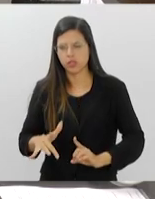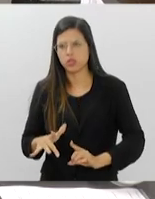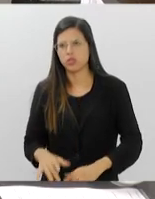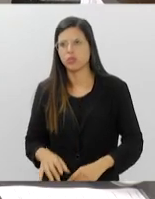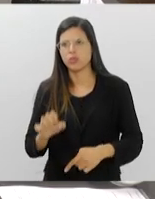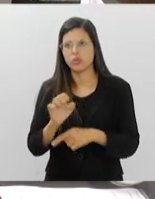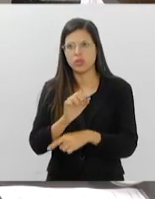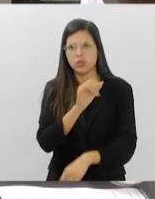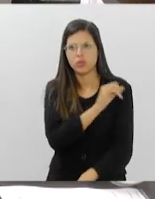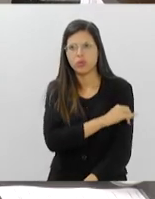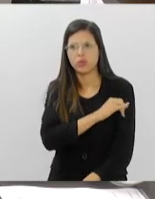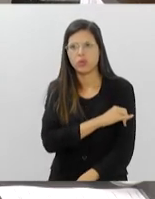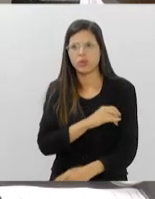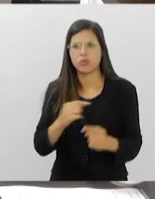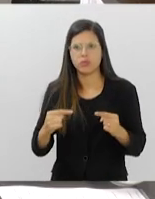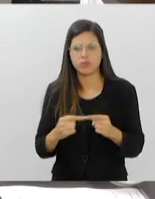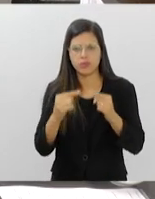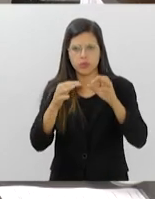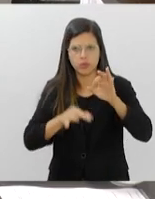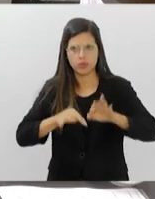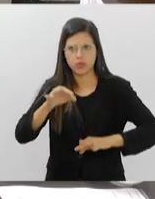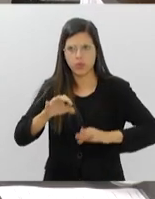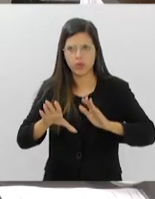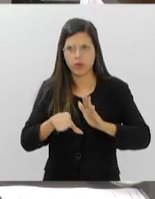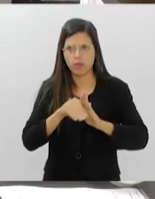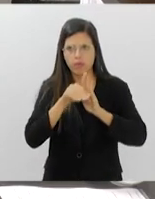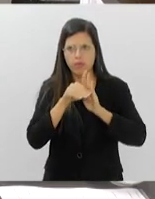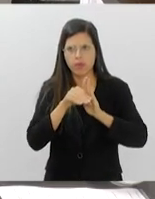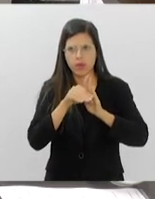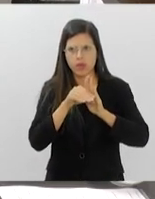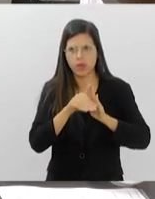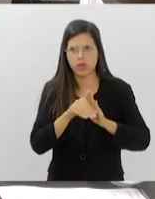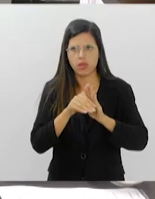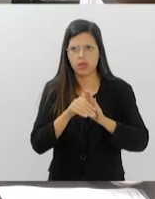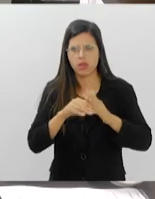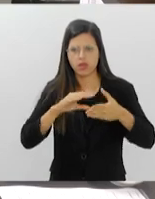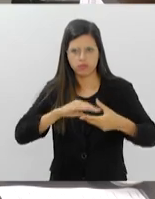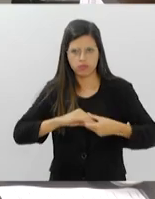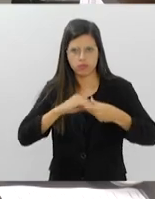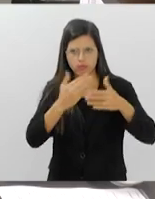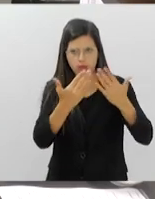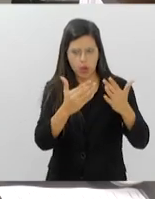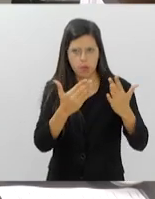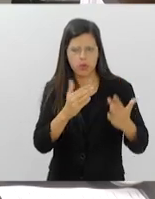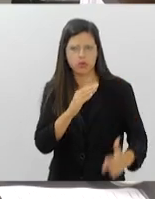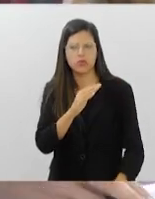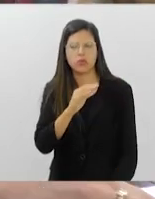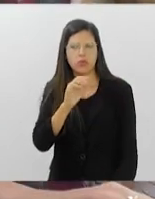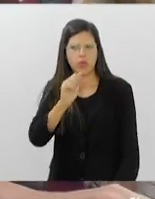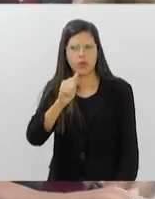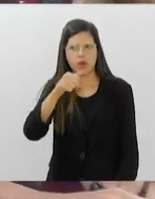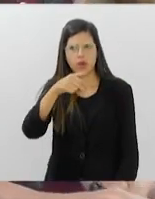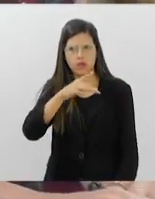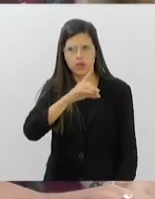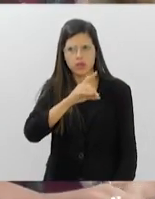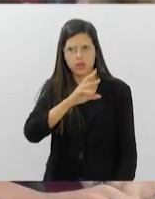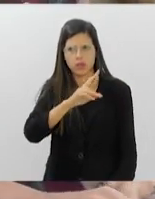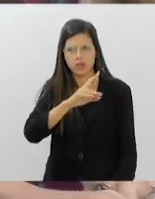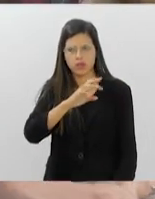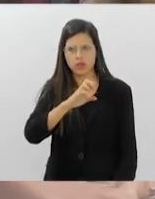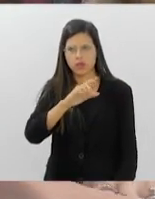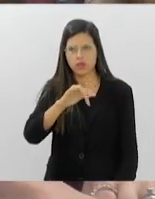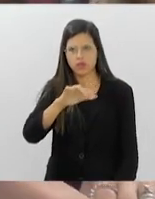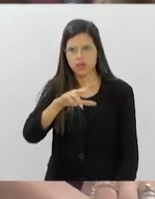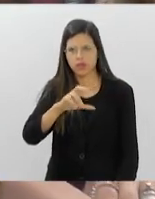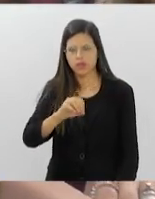pela juridicidade com emenda, já saudando o deputado Andrezinho Siciliano, parabenizando pela exitosa